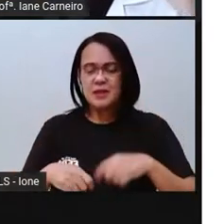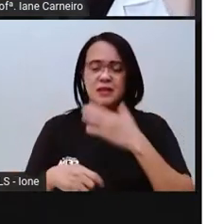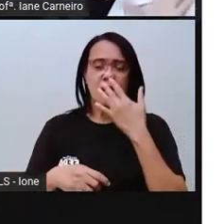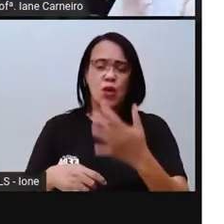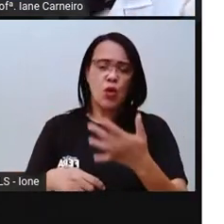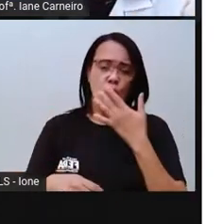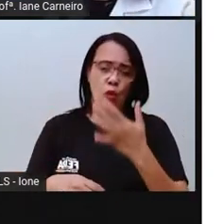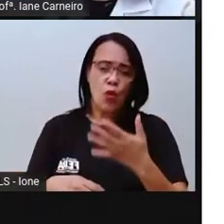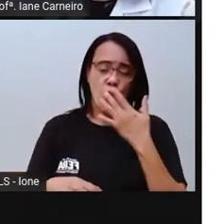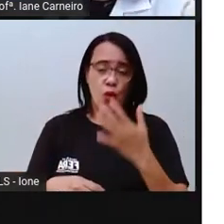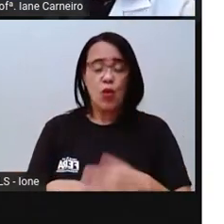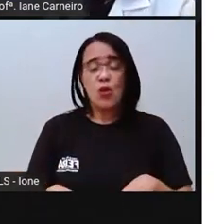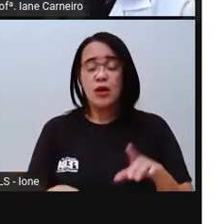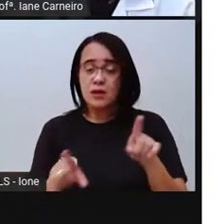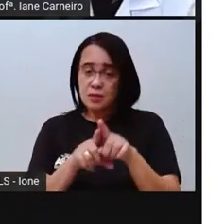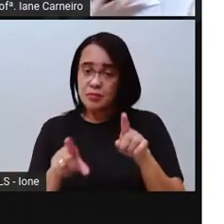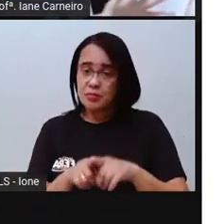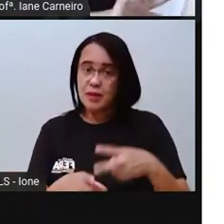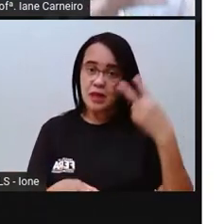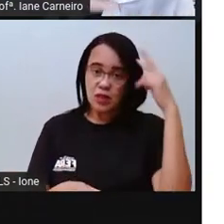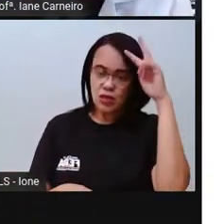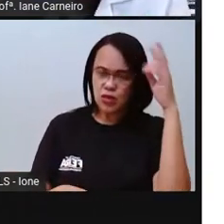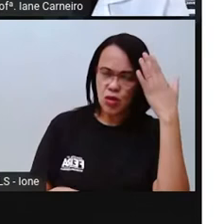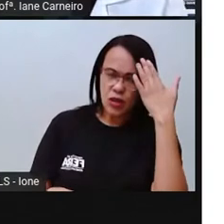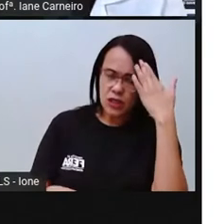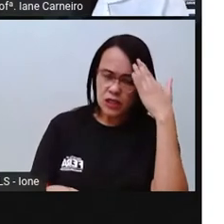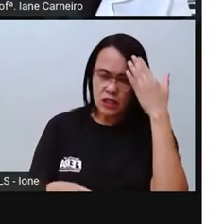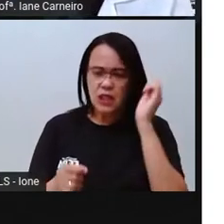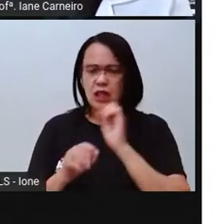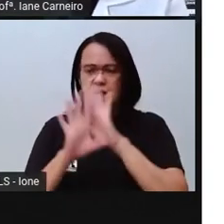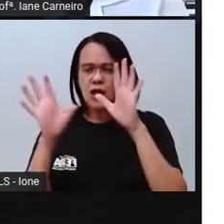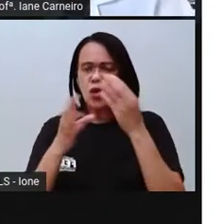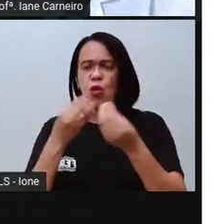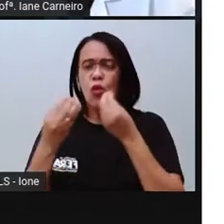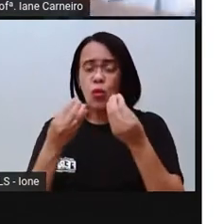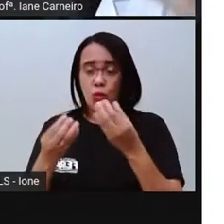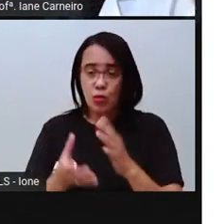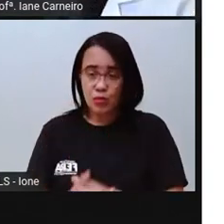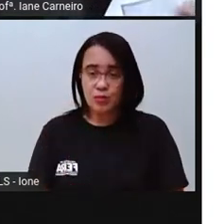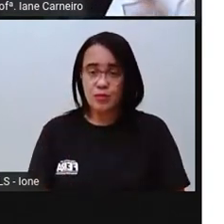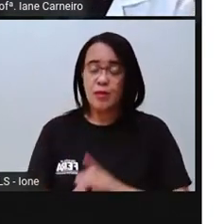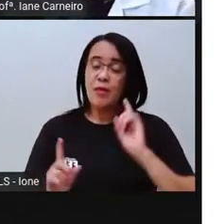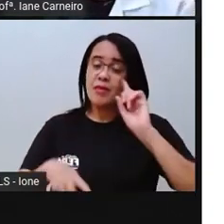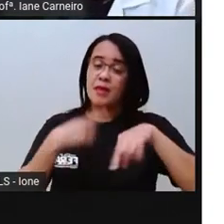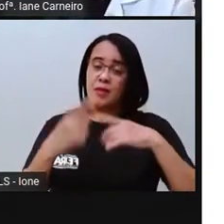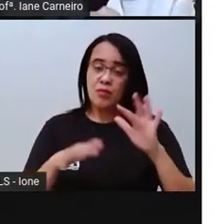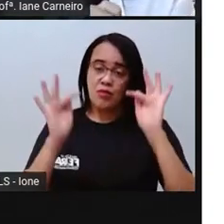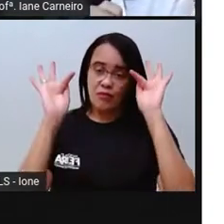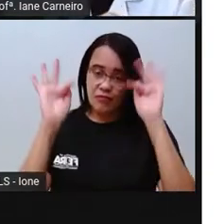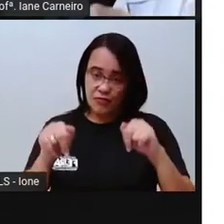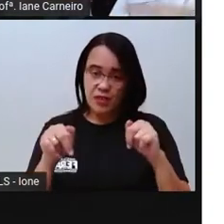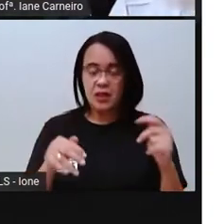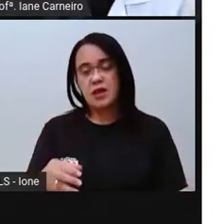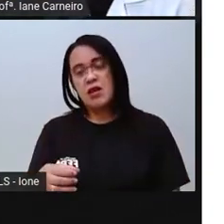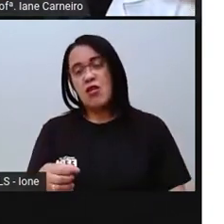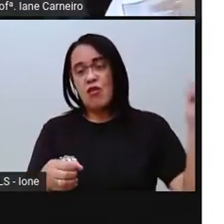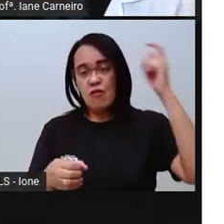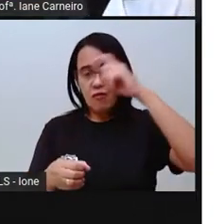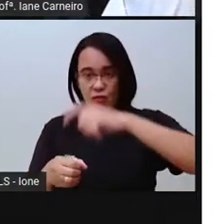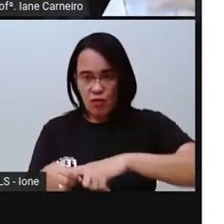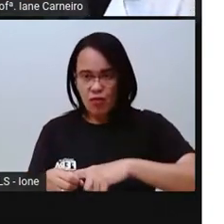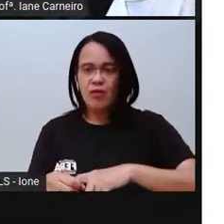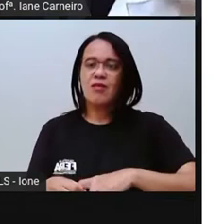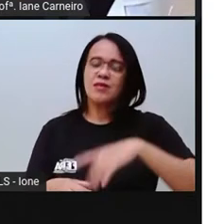E tentem entender a história, tá certo? E aí a Pro vai explicar, e lá no finalzinho a gente vai de novo retomar a história. E aí vocês